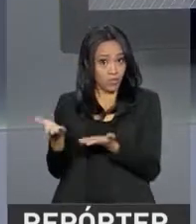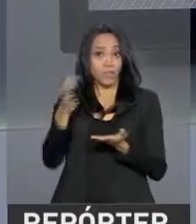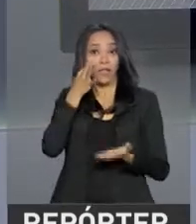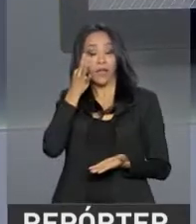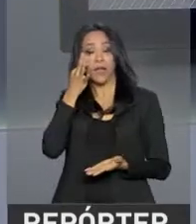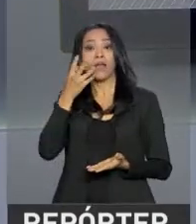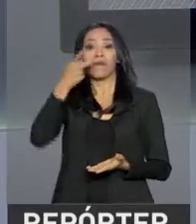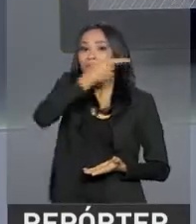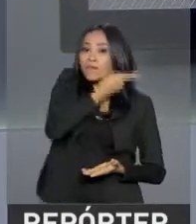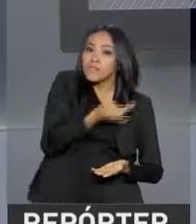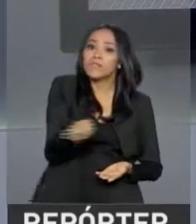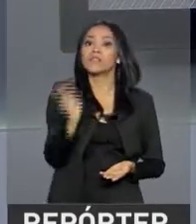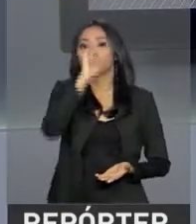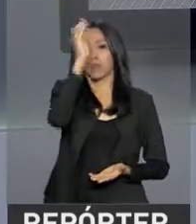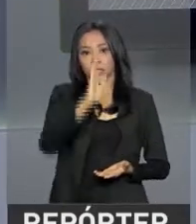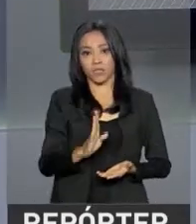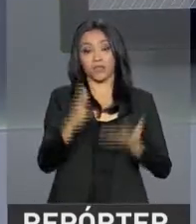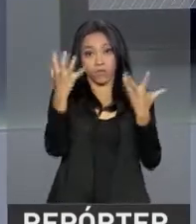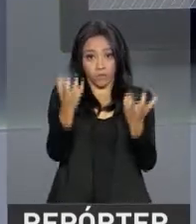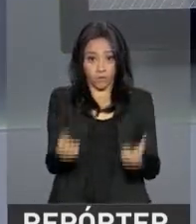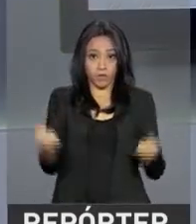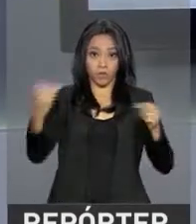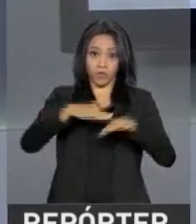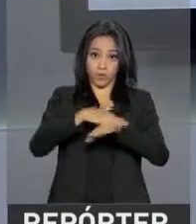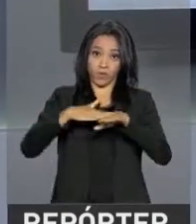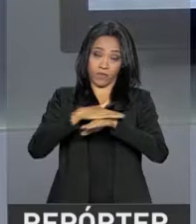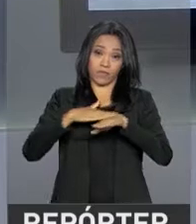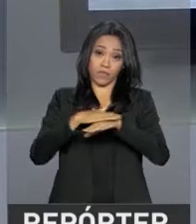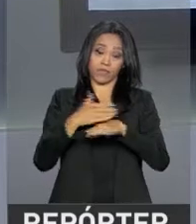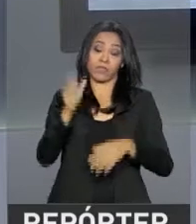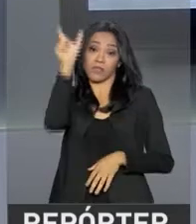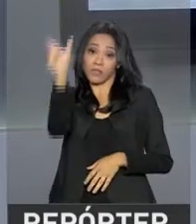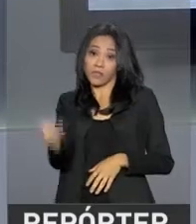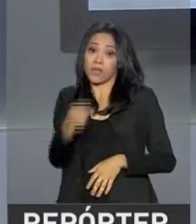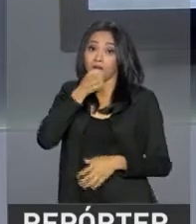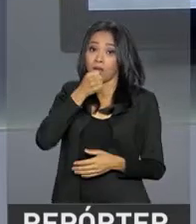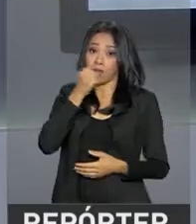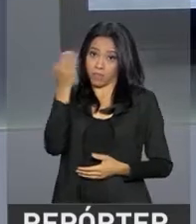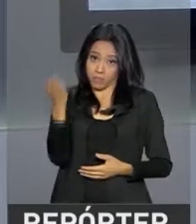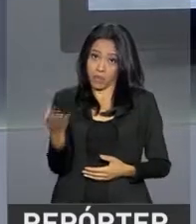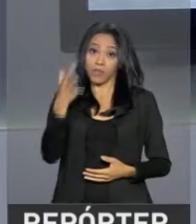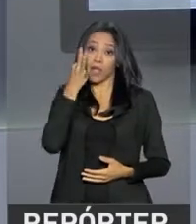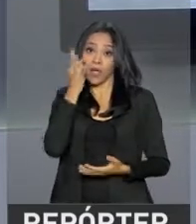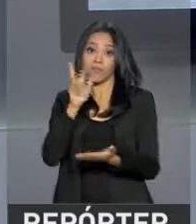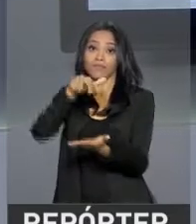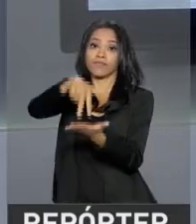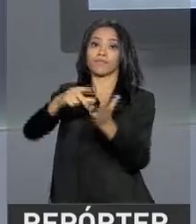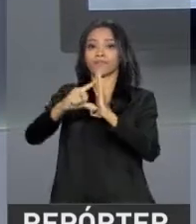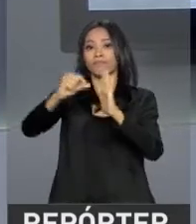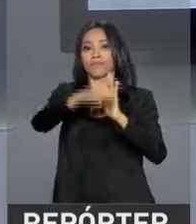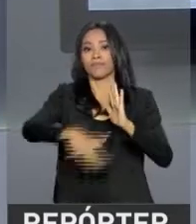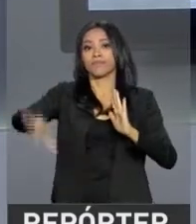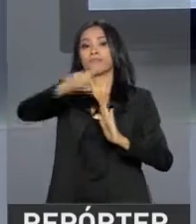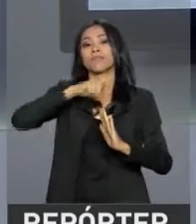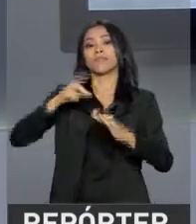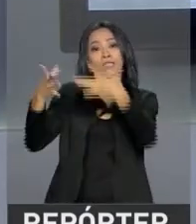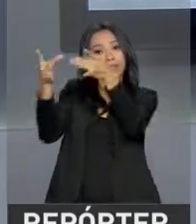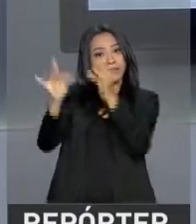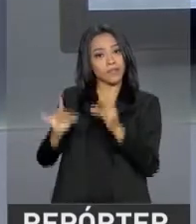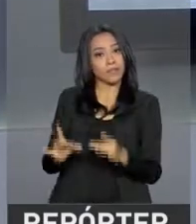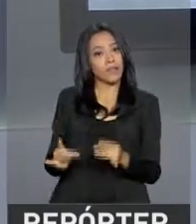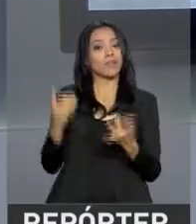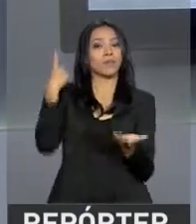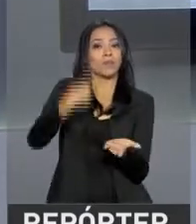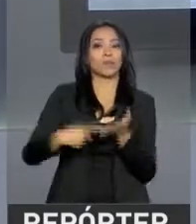visita oficial ao brasil nós vamos então conversar ao vivo agora com a repórter luana cara que está lá no palácio do planalto tem os detalhes sobre a agenda